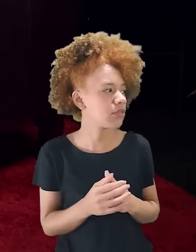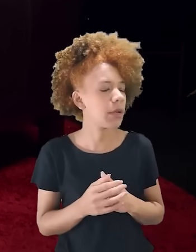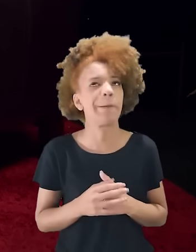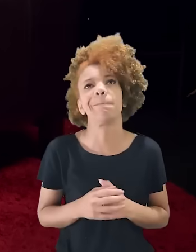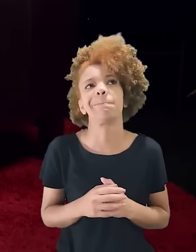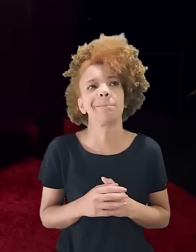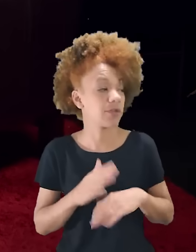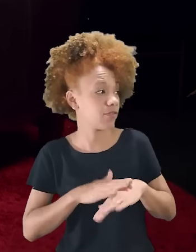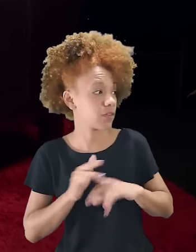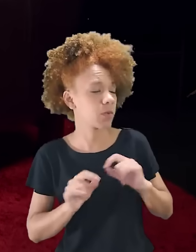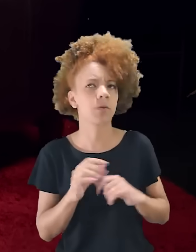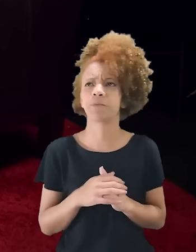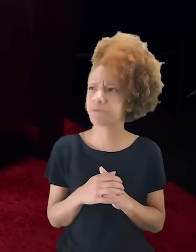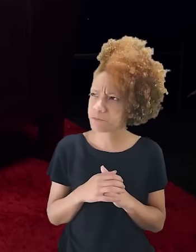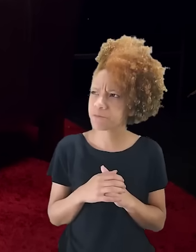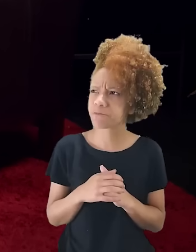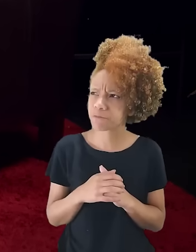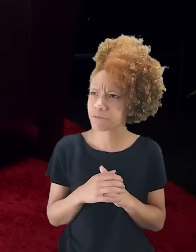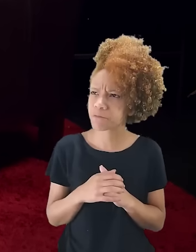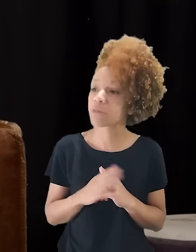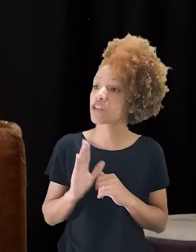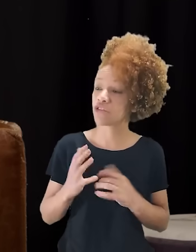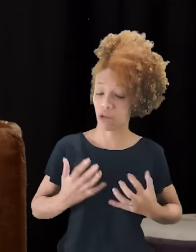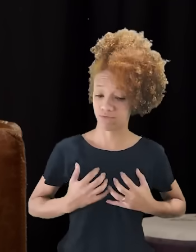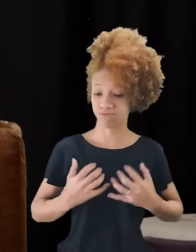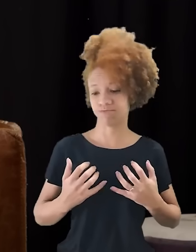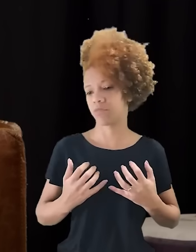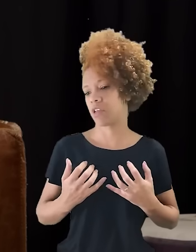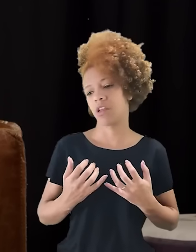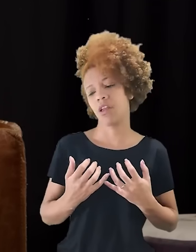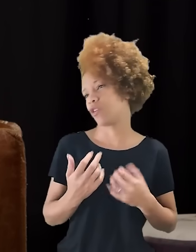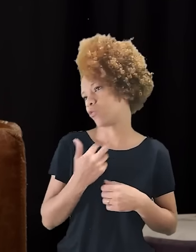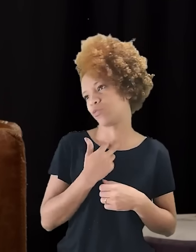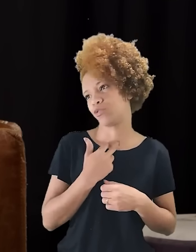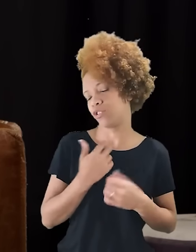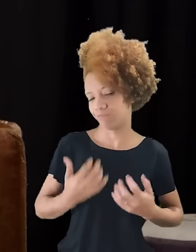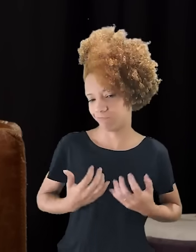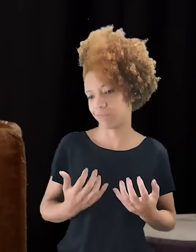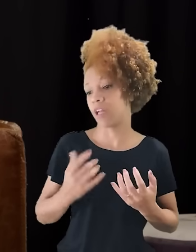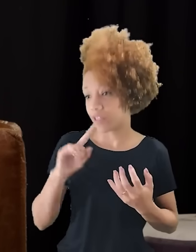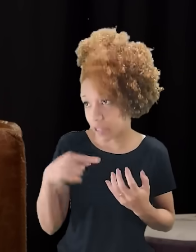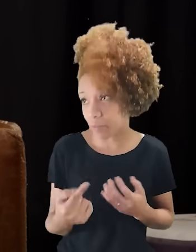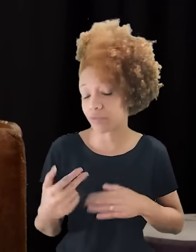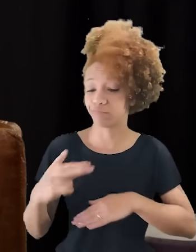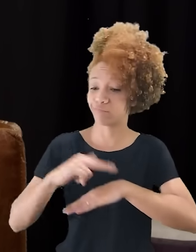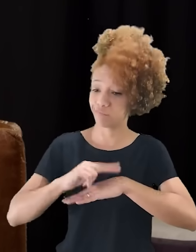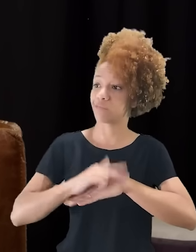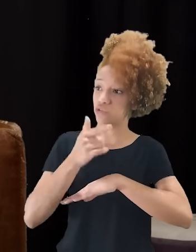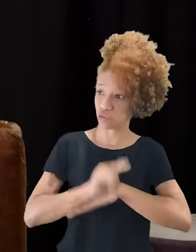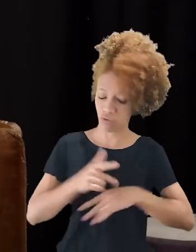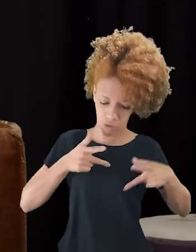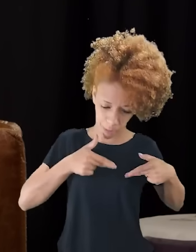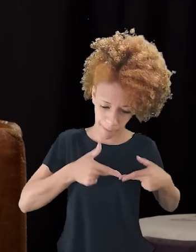assim fez algo Cara eu já tipo o silicone eu não não deveria ter colocado eu coloquei depois eu tive que refazer a cirurgia Foi